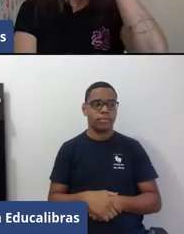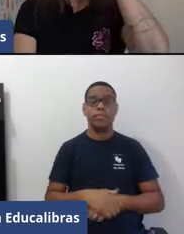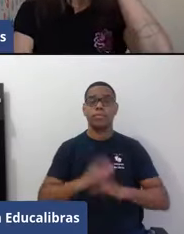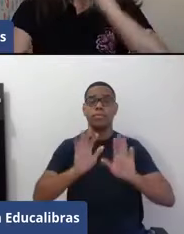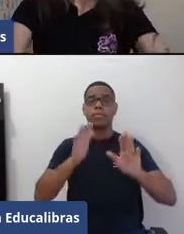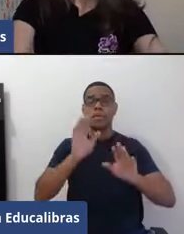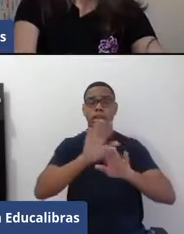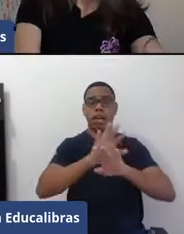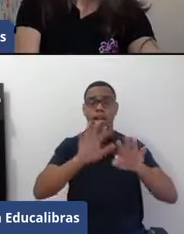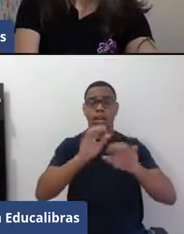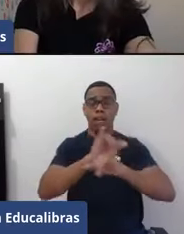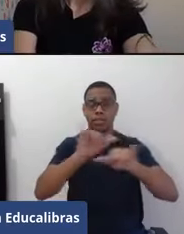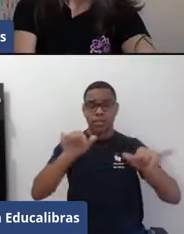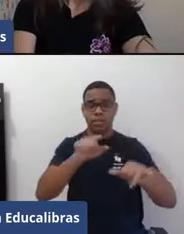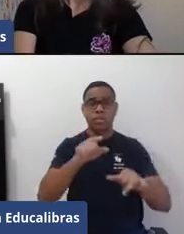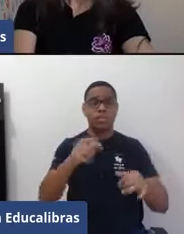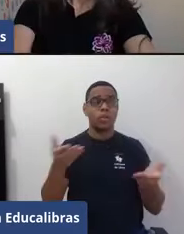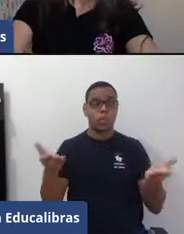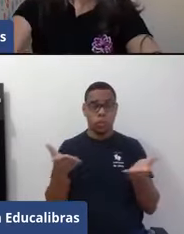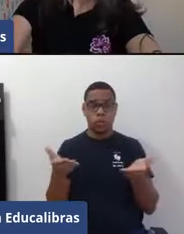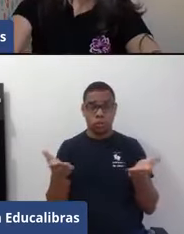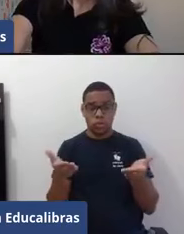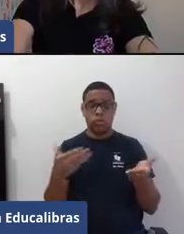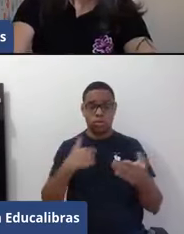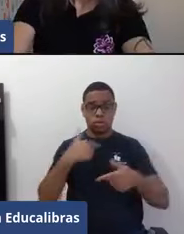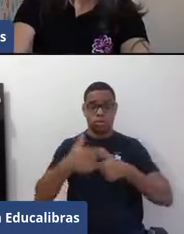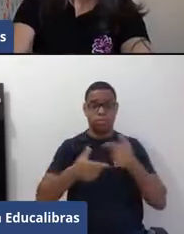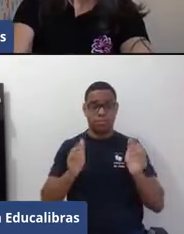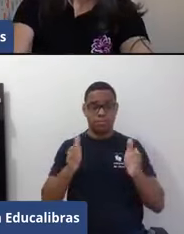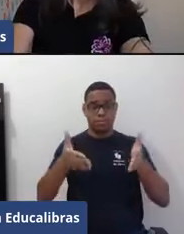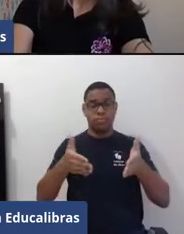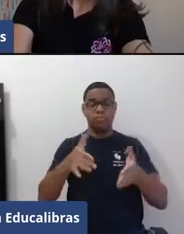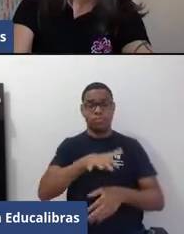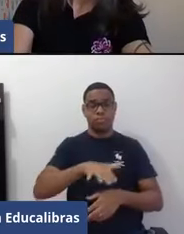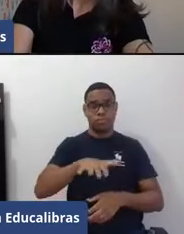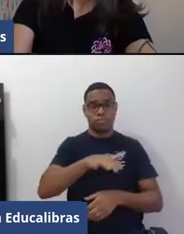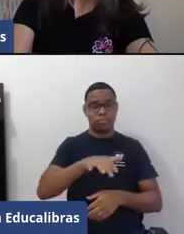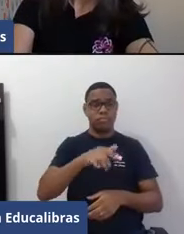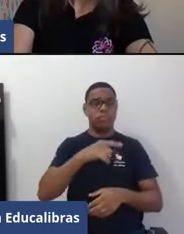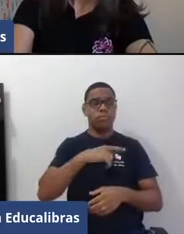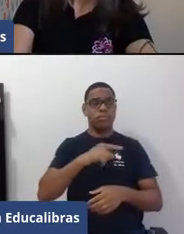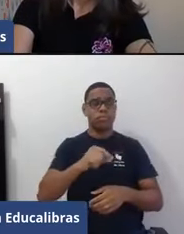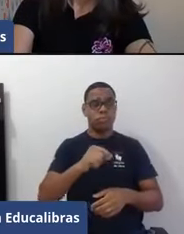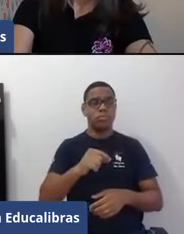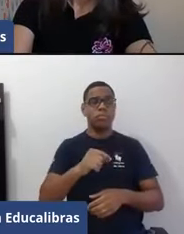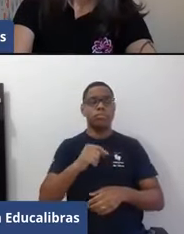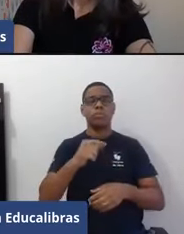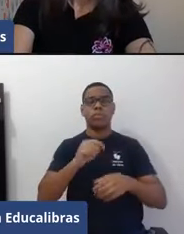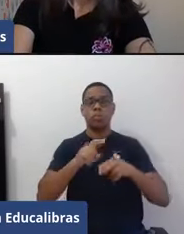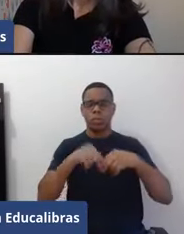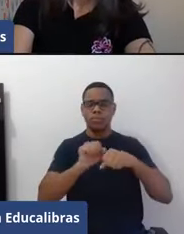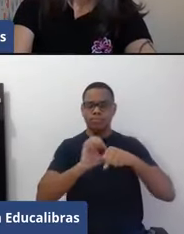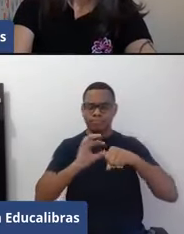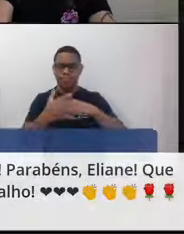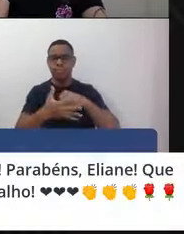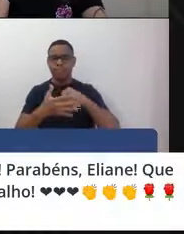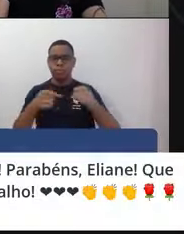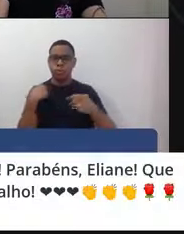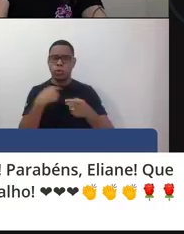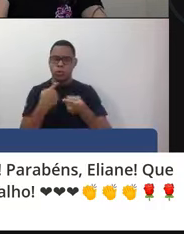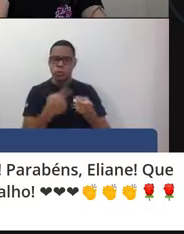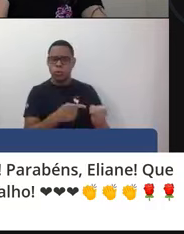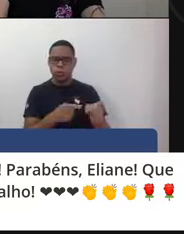pessoal, que nós estamos atuando bastante forte nessa questão da mitigação do efeito da pandemia na população